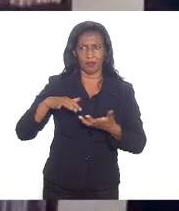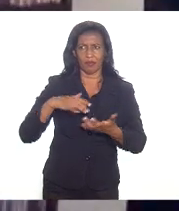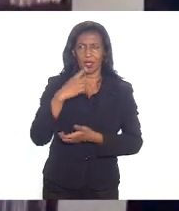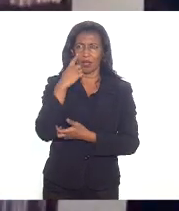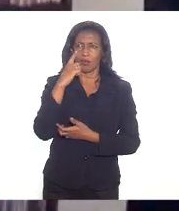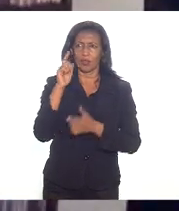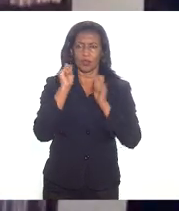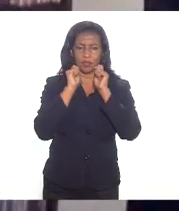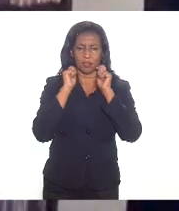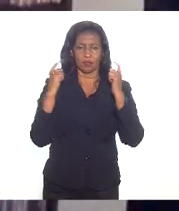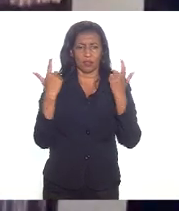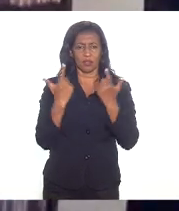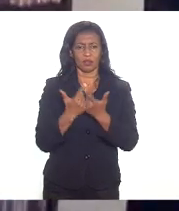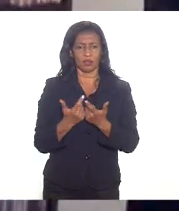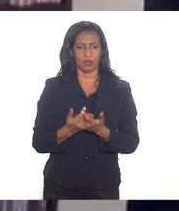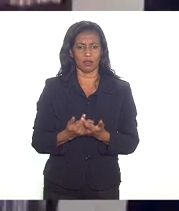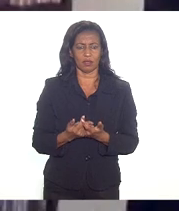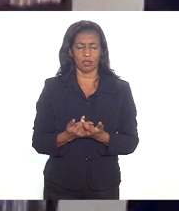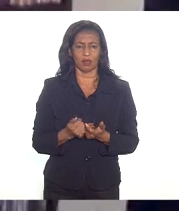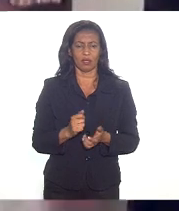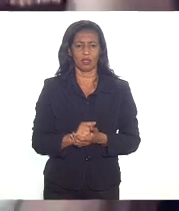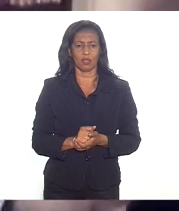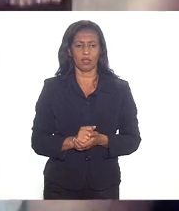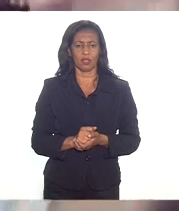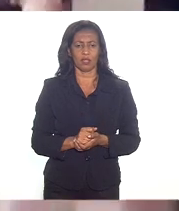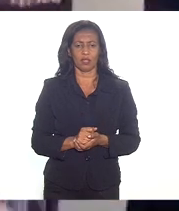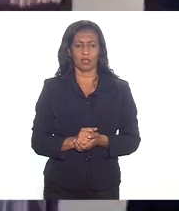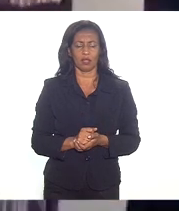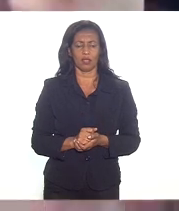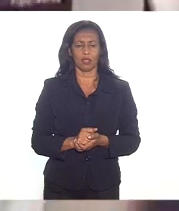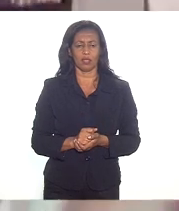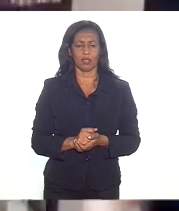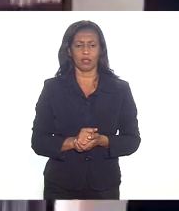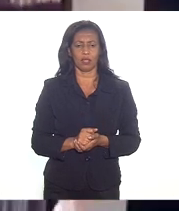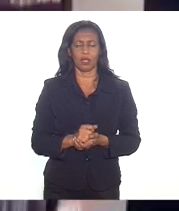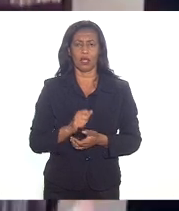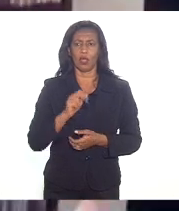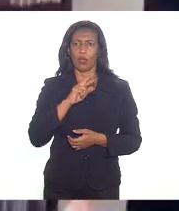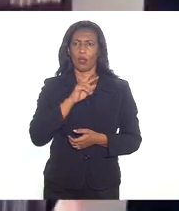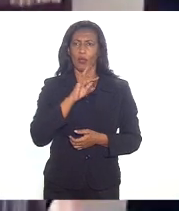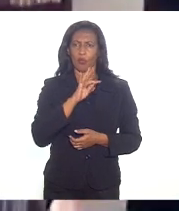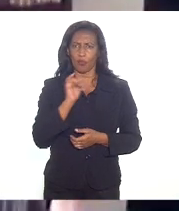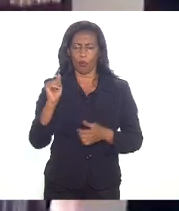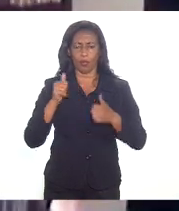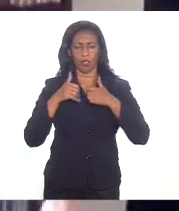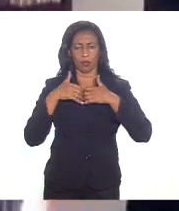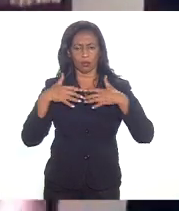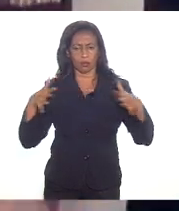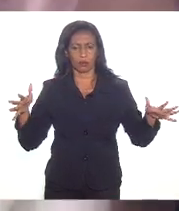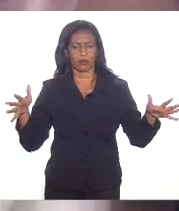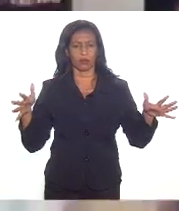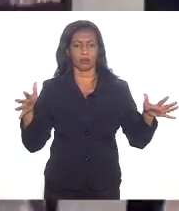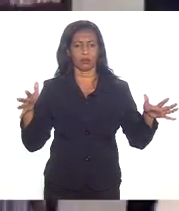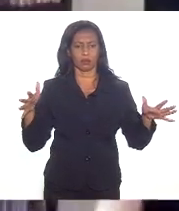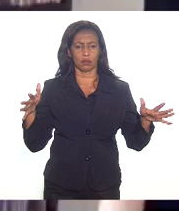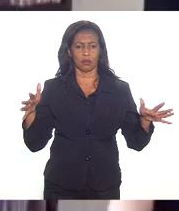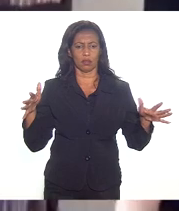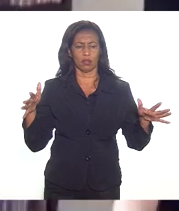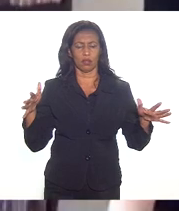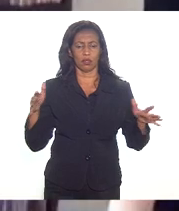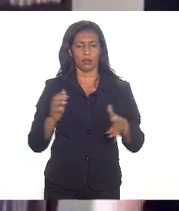Legislativa, no meu entender, significa que foi inaugurado os